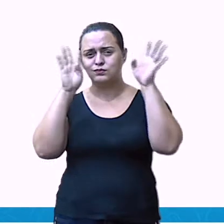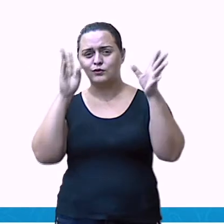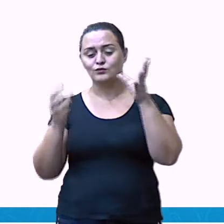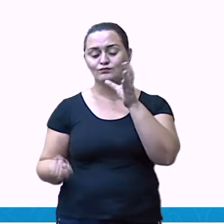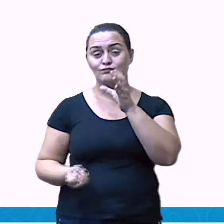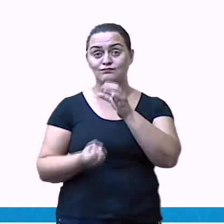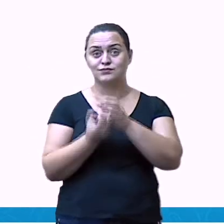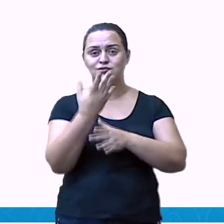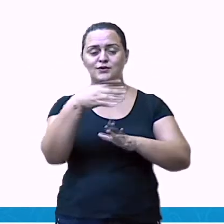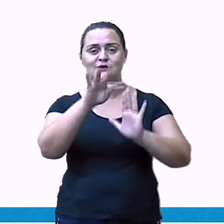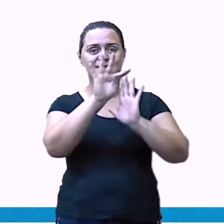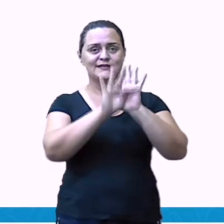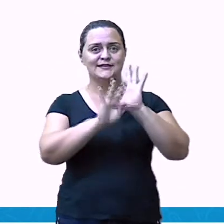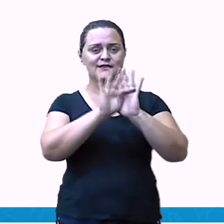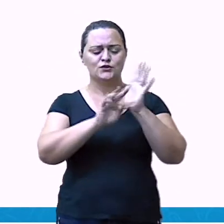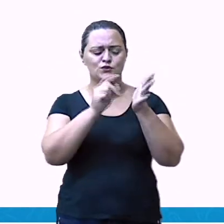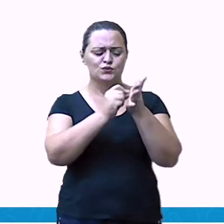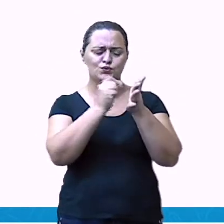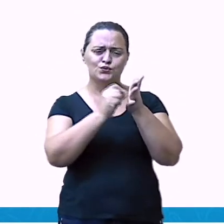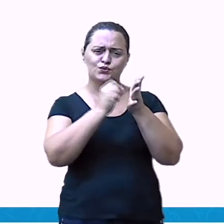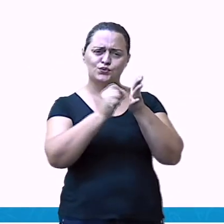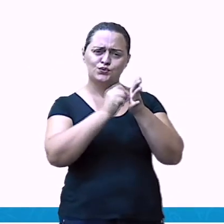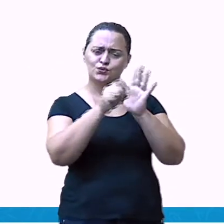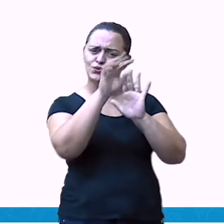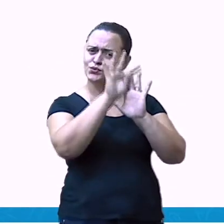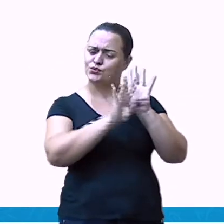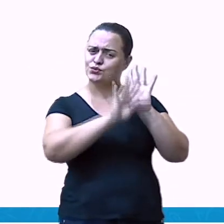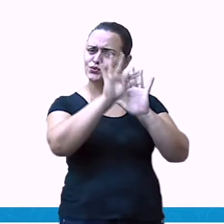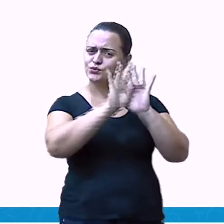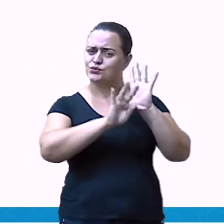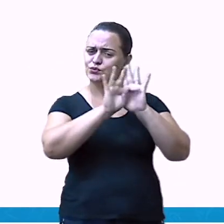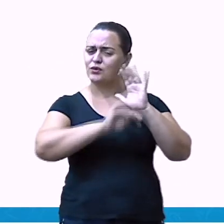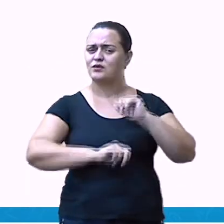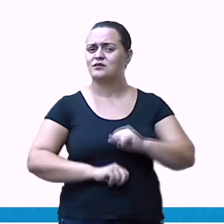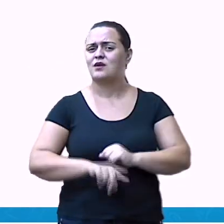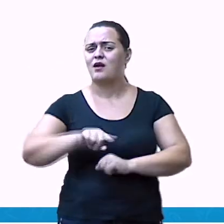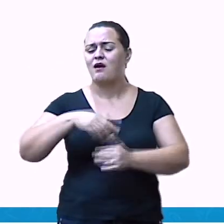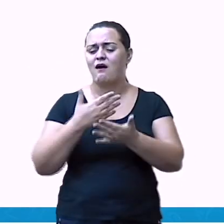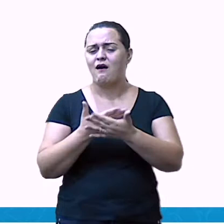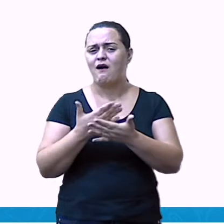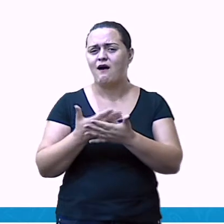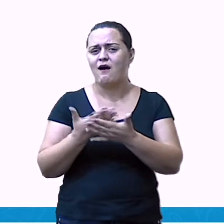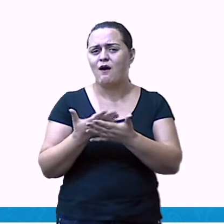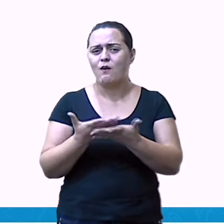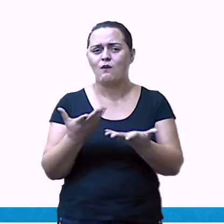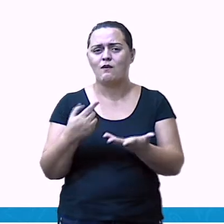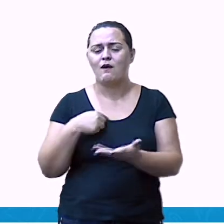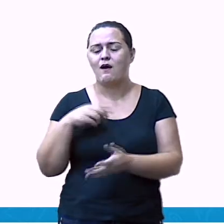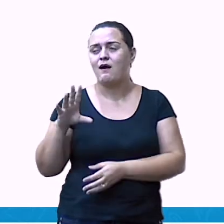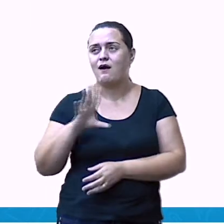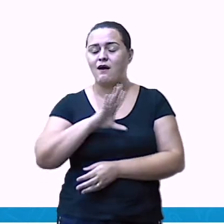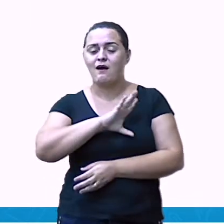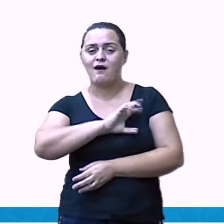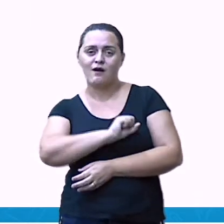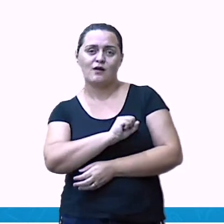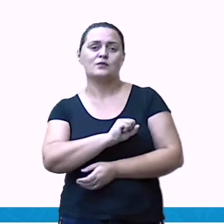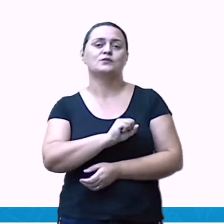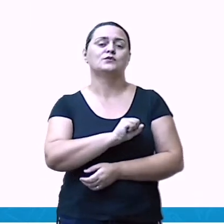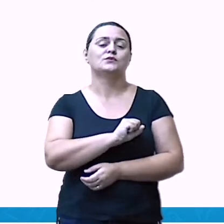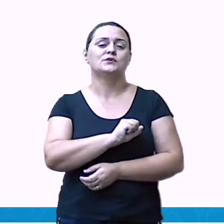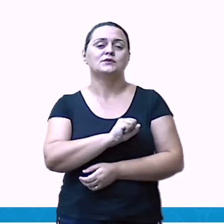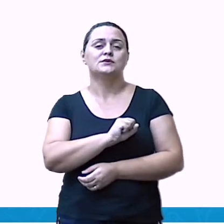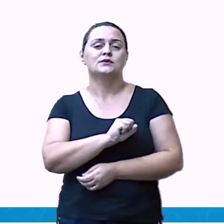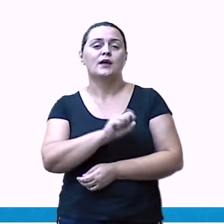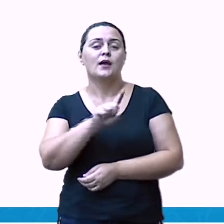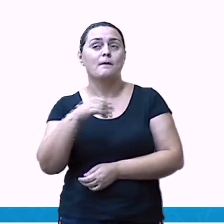produção de texto, que delícia! É uma das aulas mais gostosas que tem de se vivenciar dentro de sala